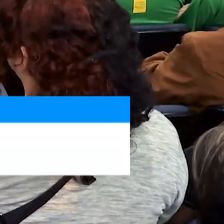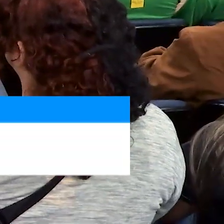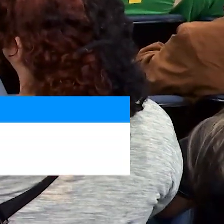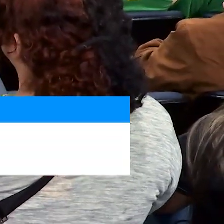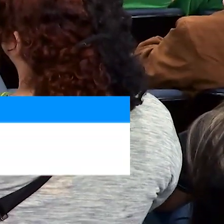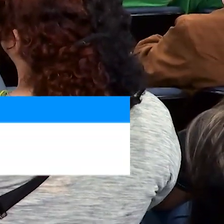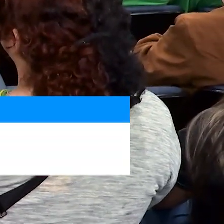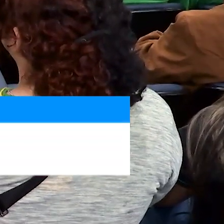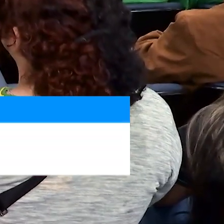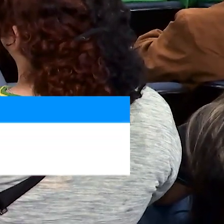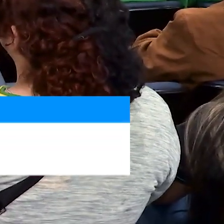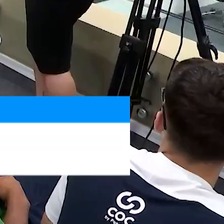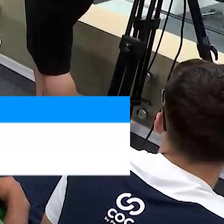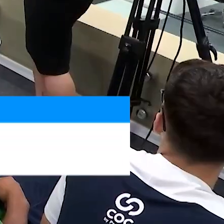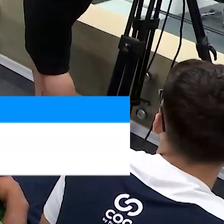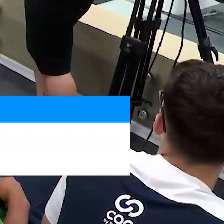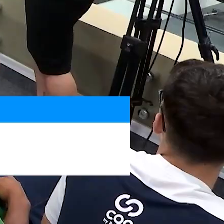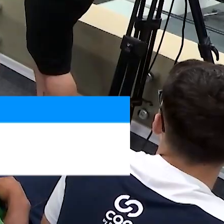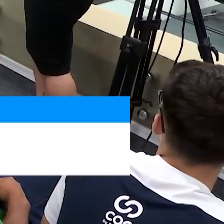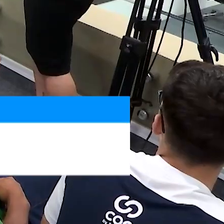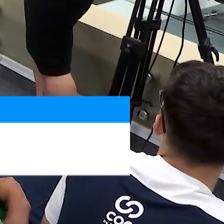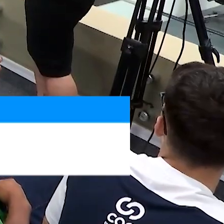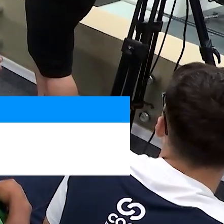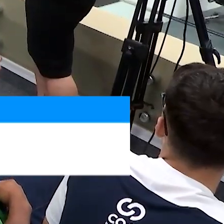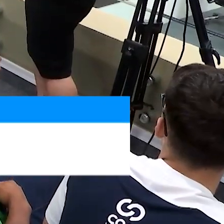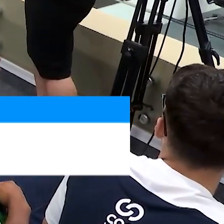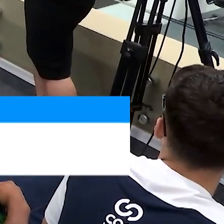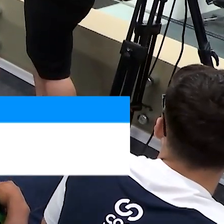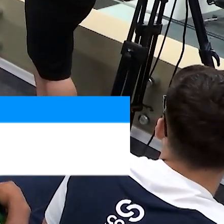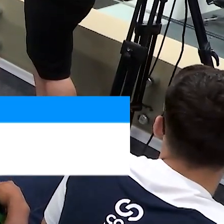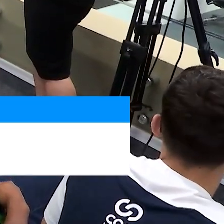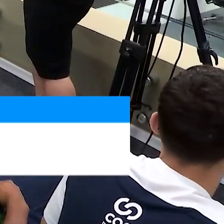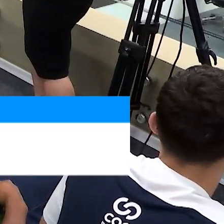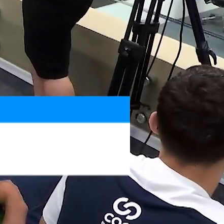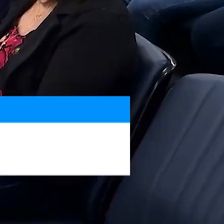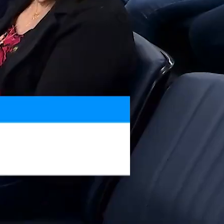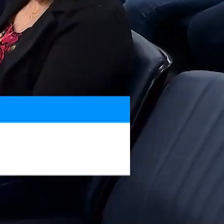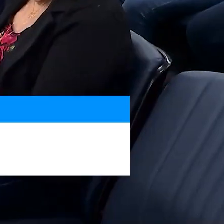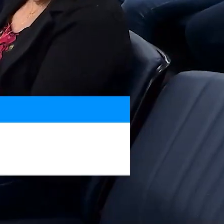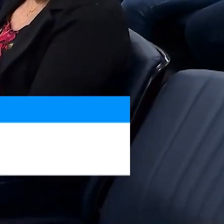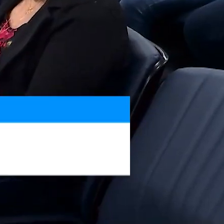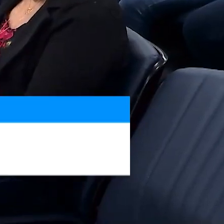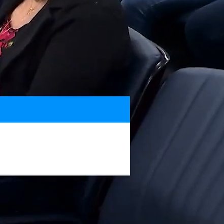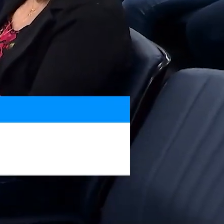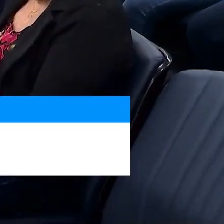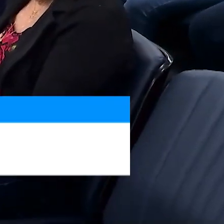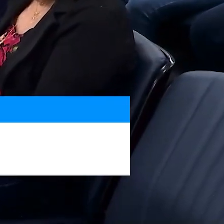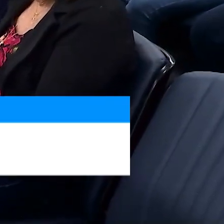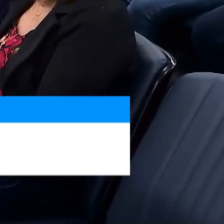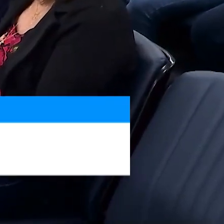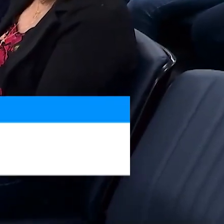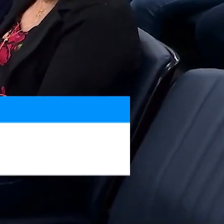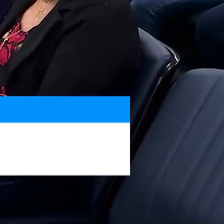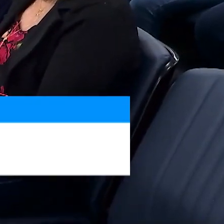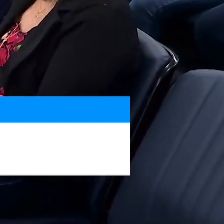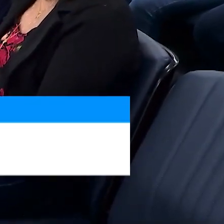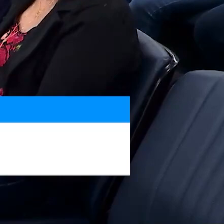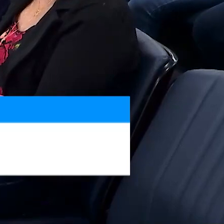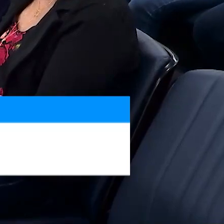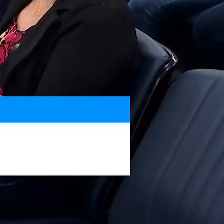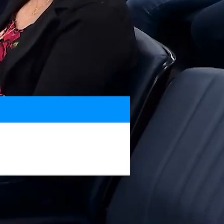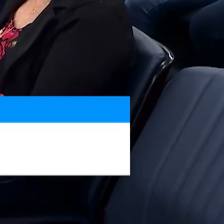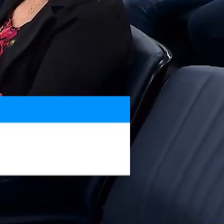o trabalho legislativo e a história do Parlamento Estadual. A iniciativa faz parte do projeto da